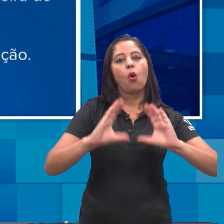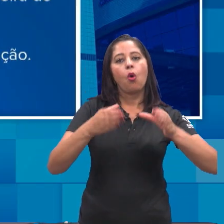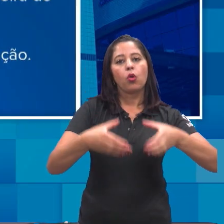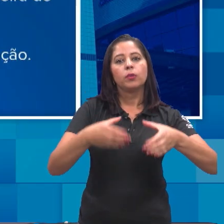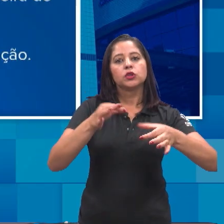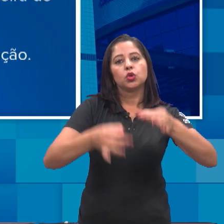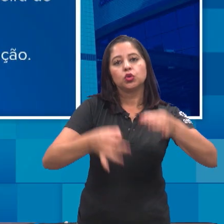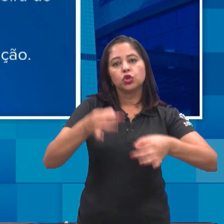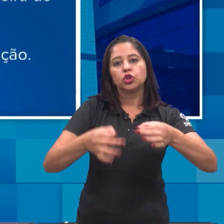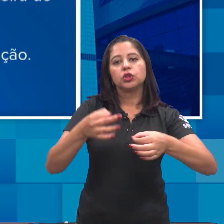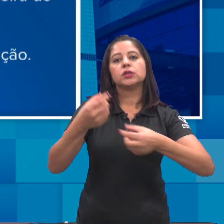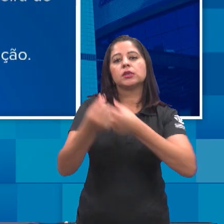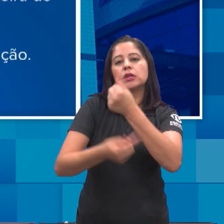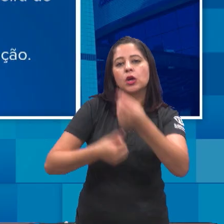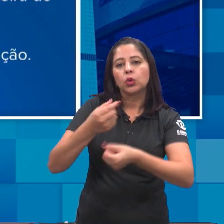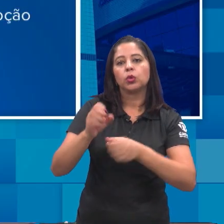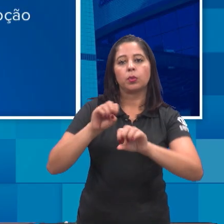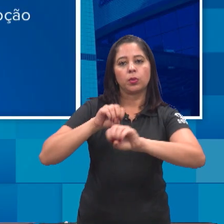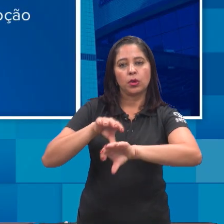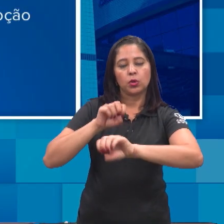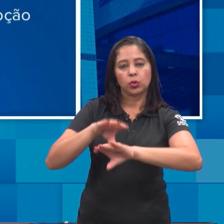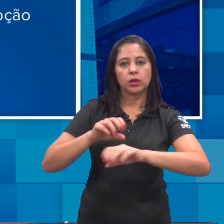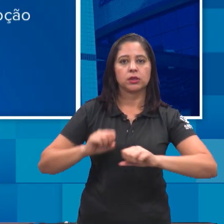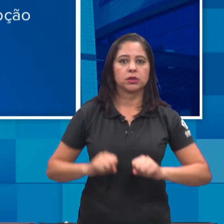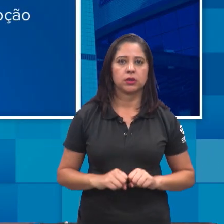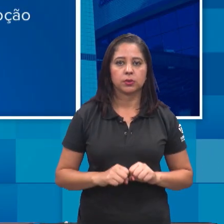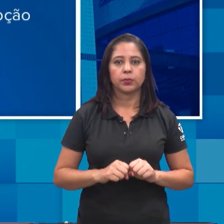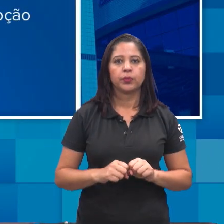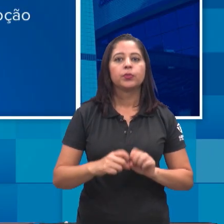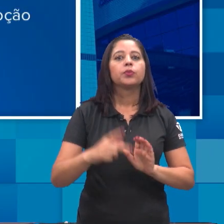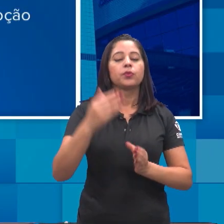e Educação. Processo número